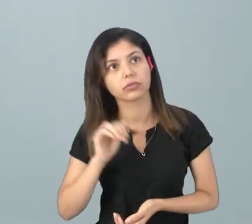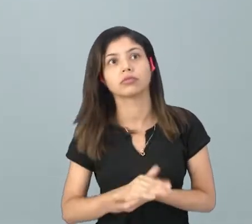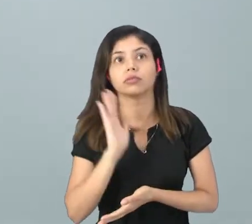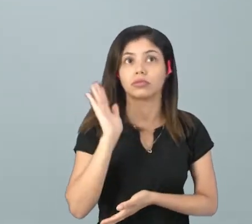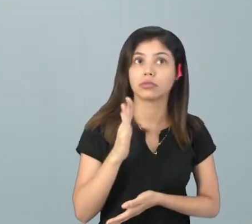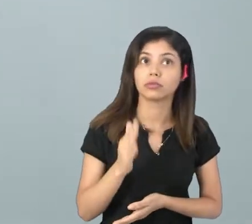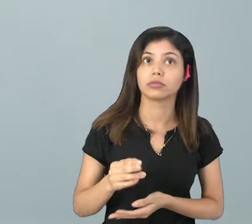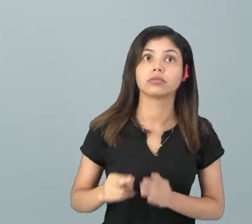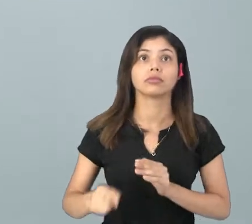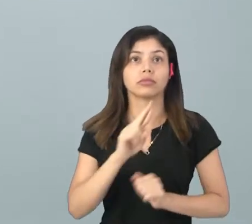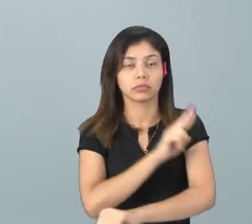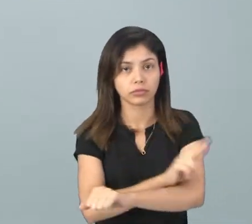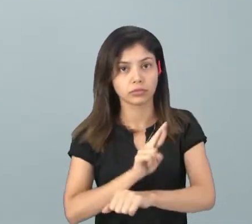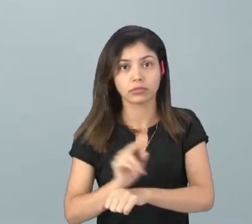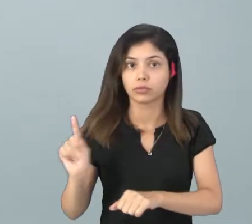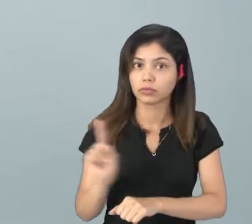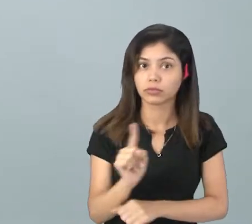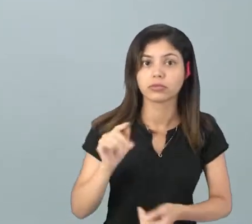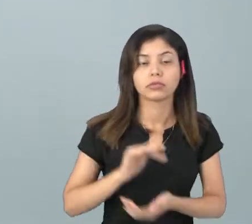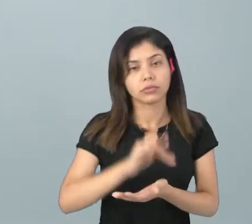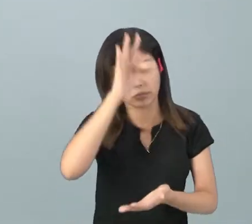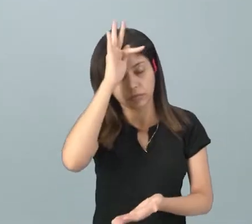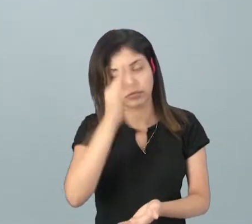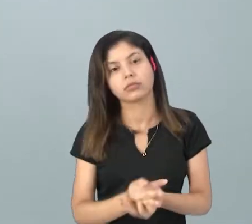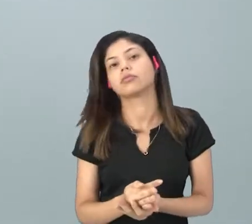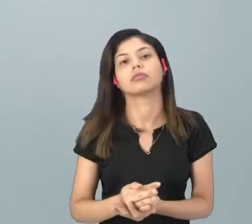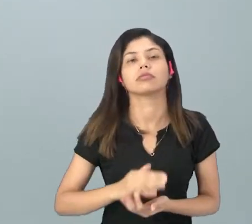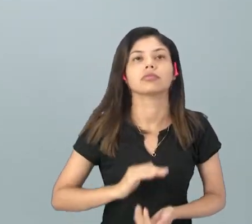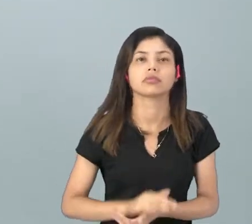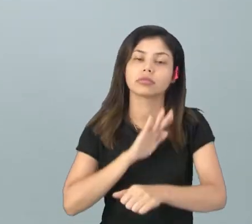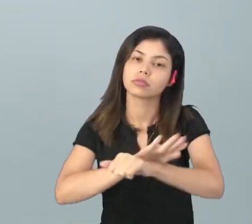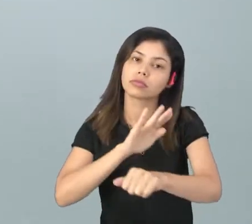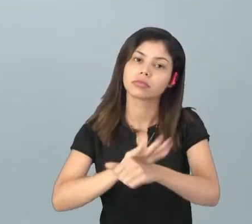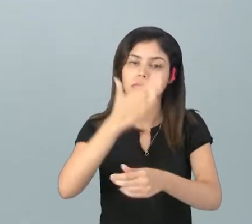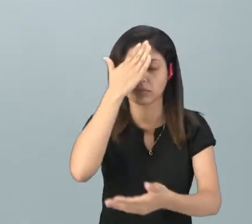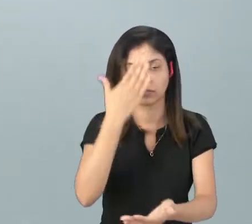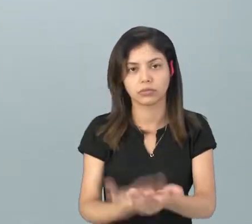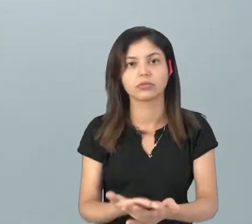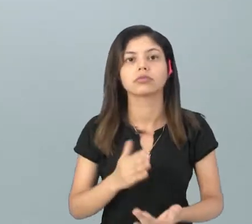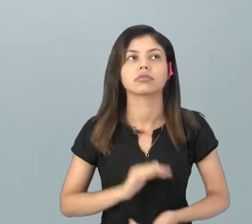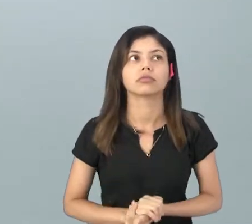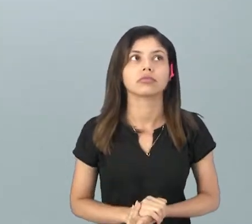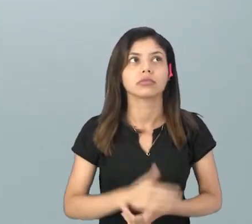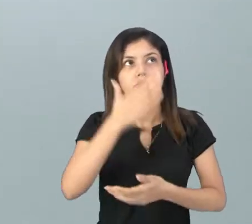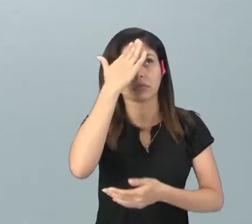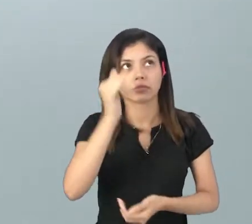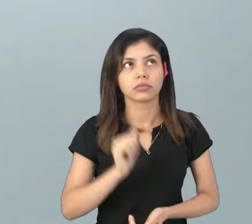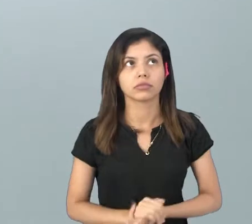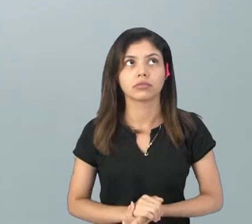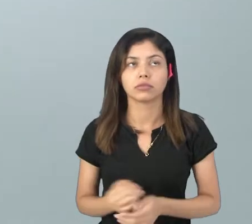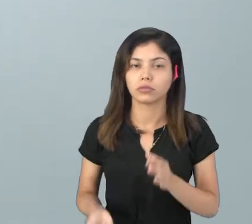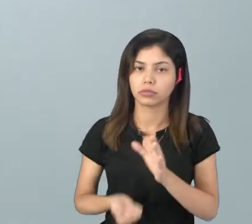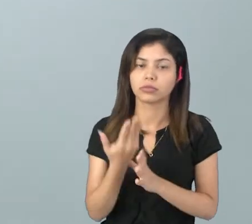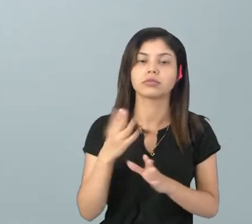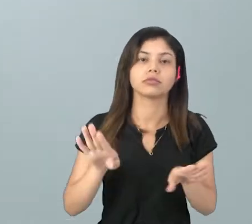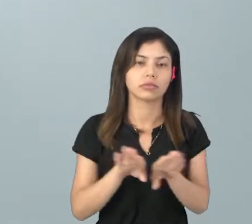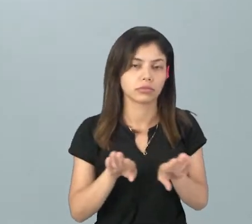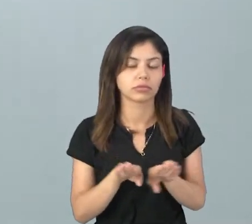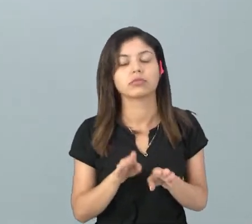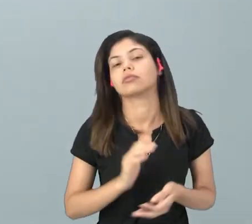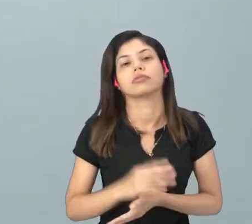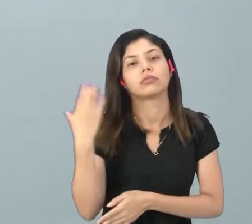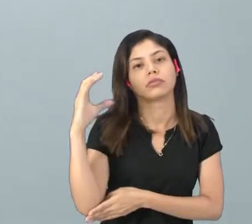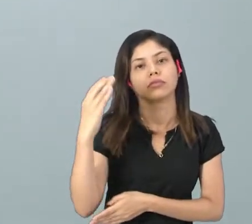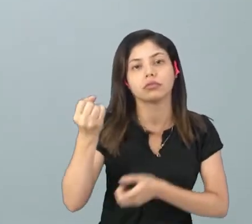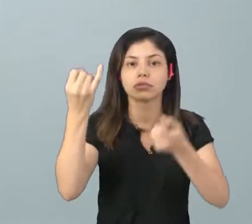os religiosos, não, nós precisamos ter fé, a fé nos ajuda a acreditar, a gente sabe que existe algo lá que está transcendente. A ciência